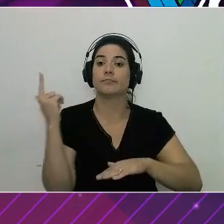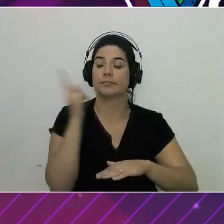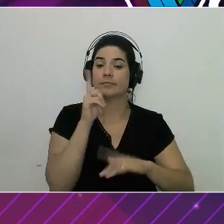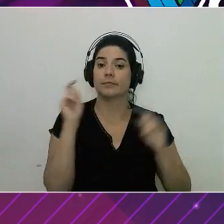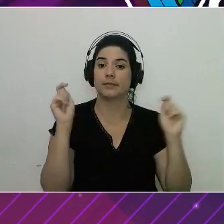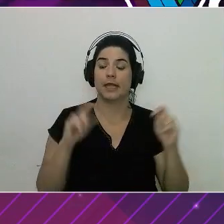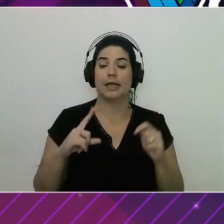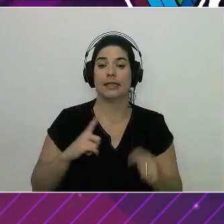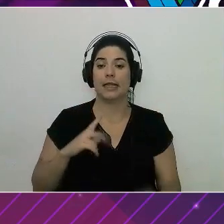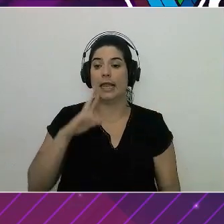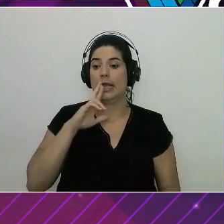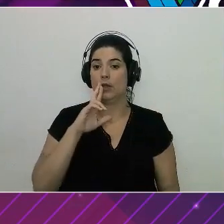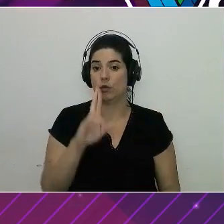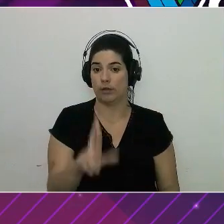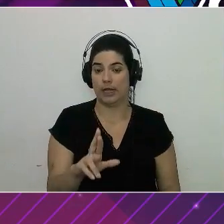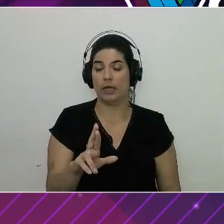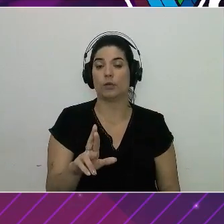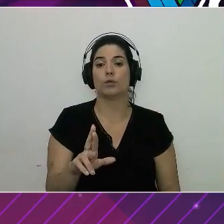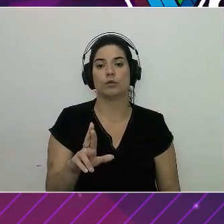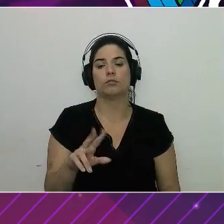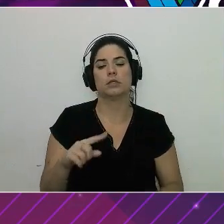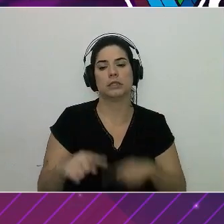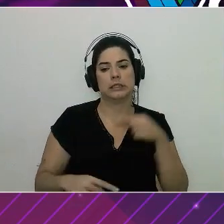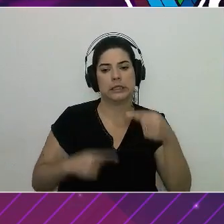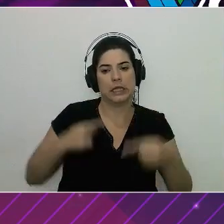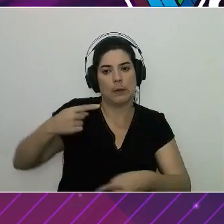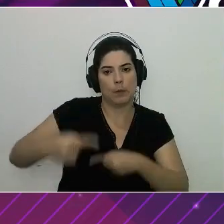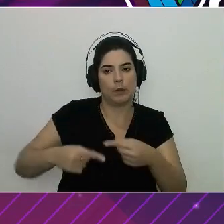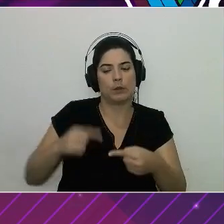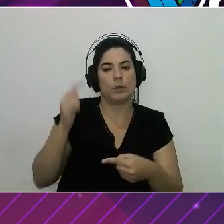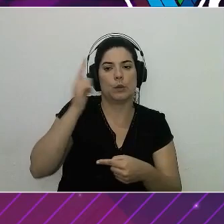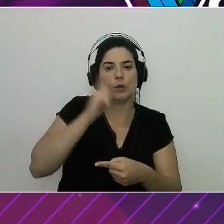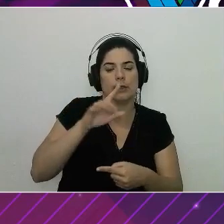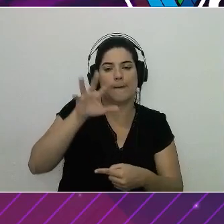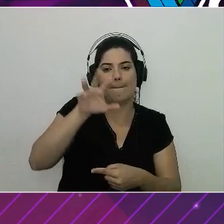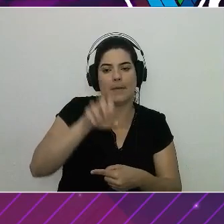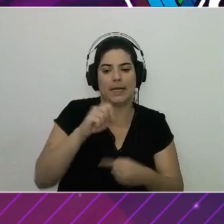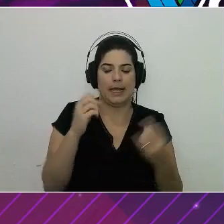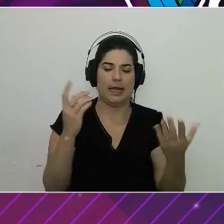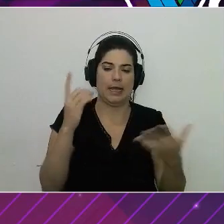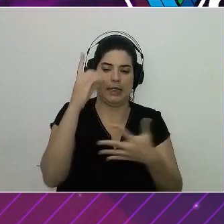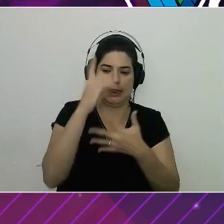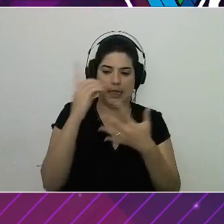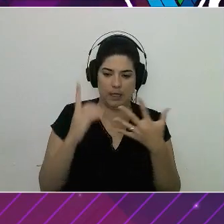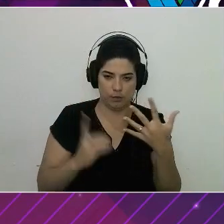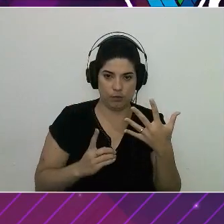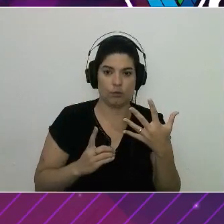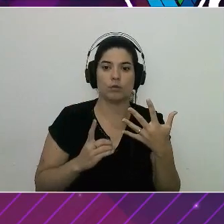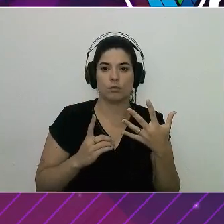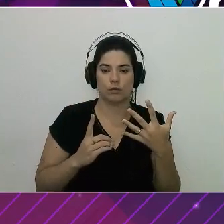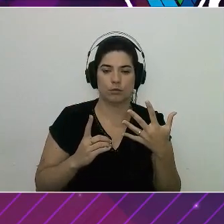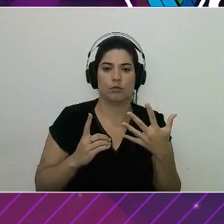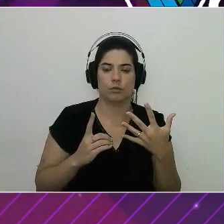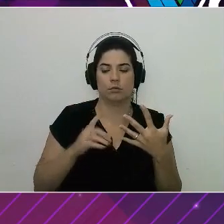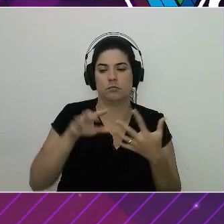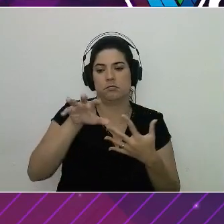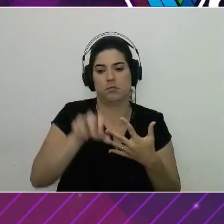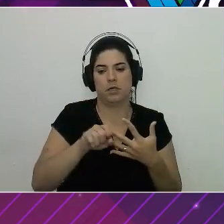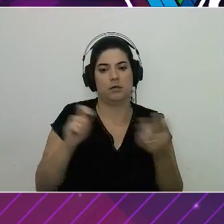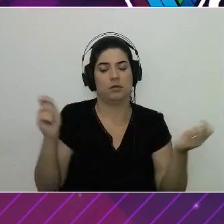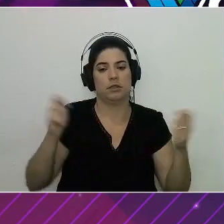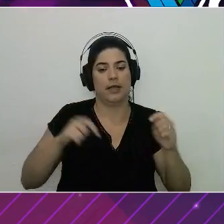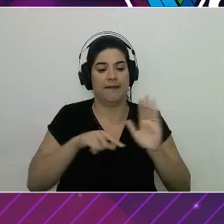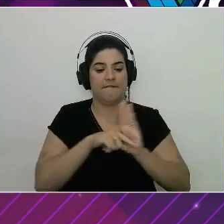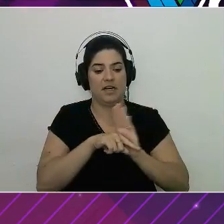requisição e logo em seguida pegar os dados do trace dessa requisição, verificar cada um